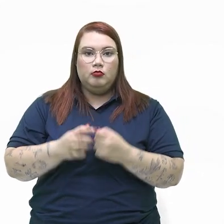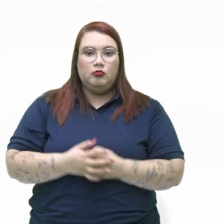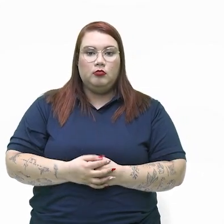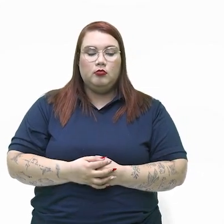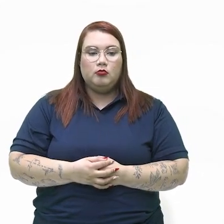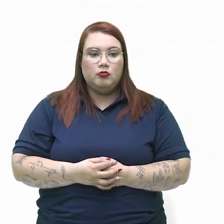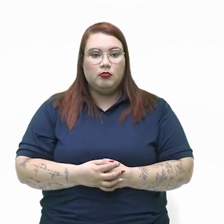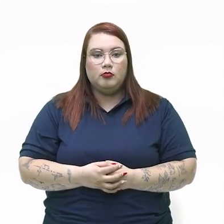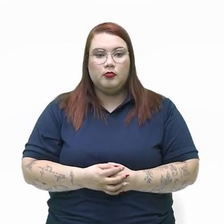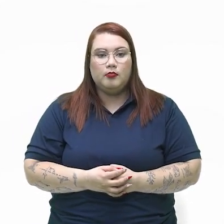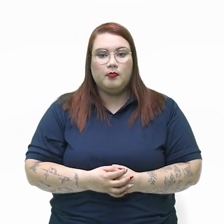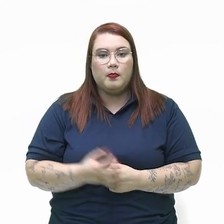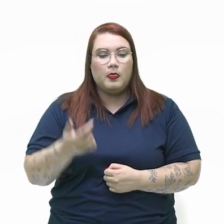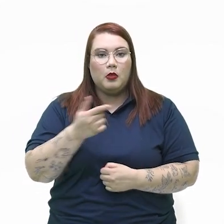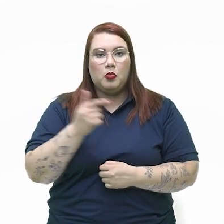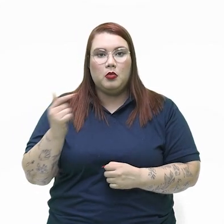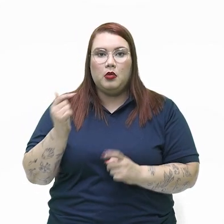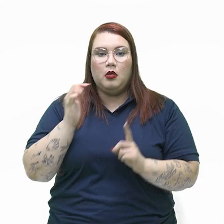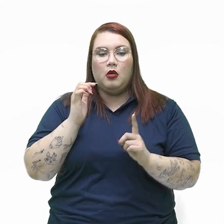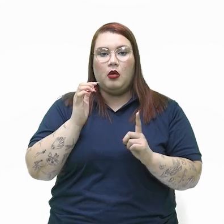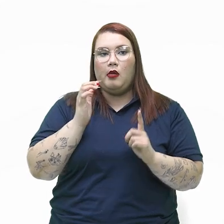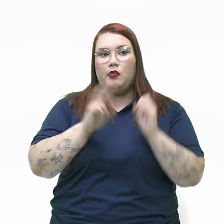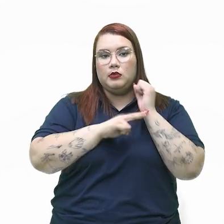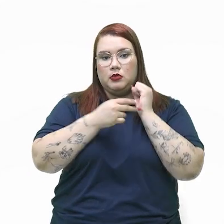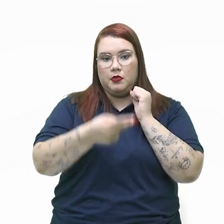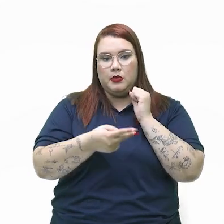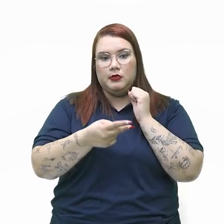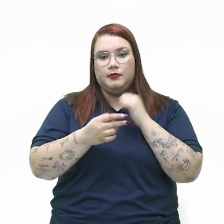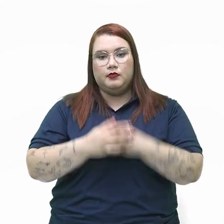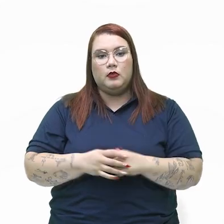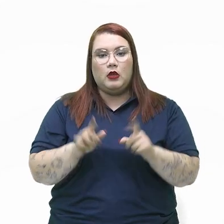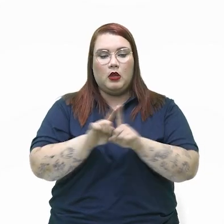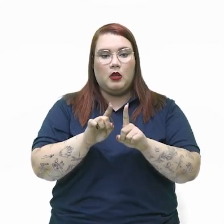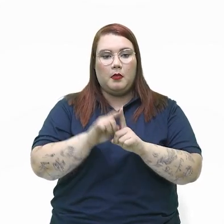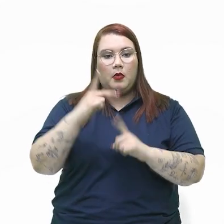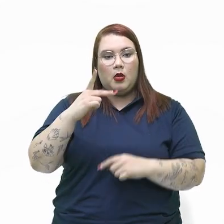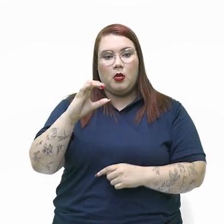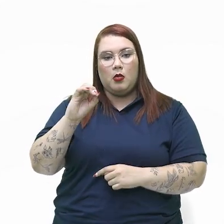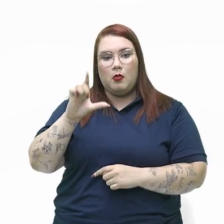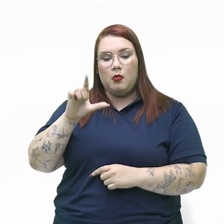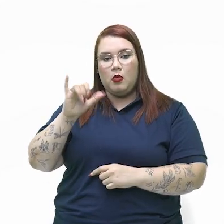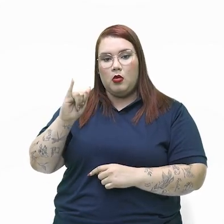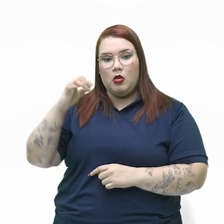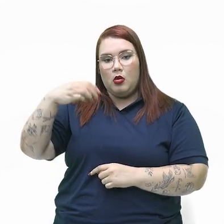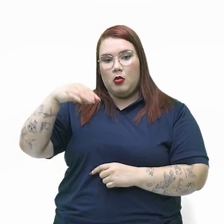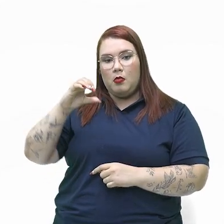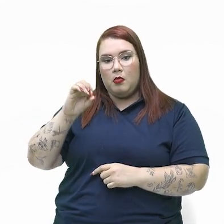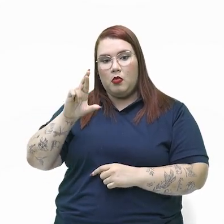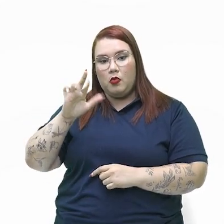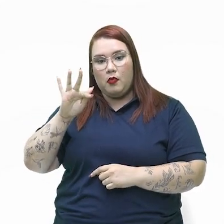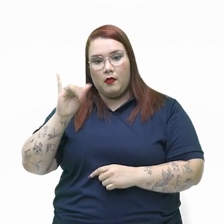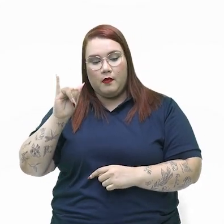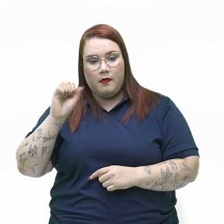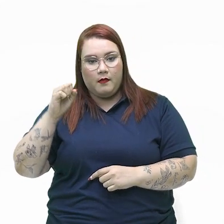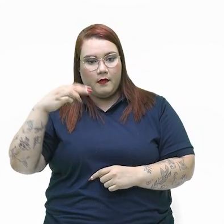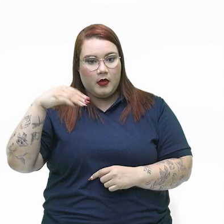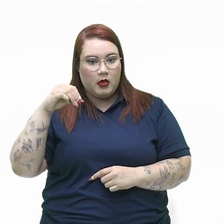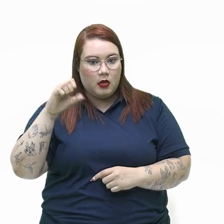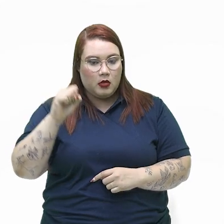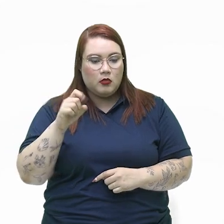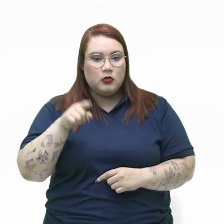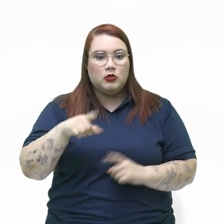Y, sem impacto clínico. Nós temos polimorfismo de tamanhos em regiões